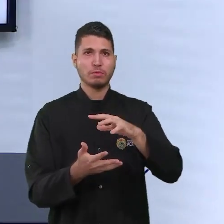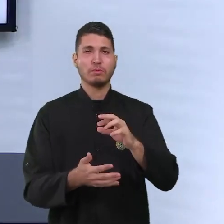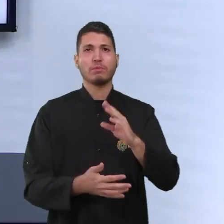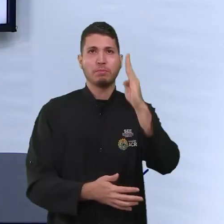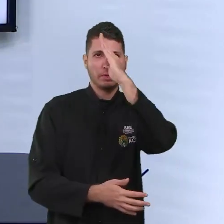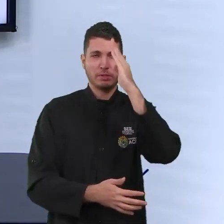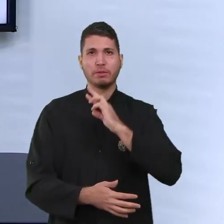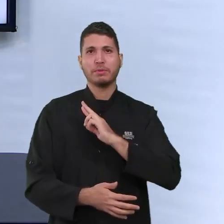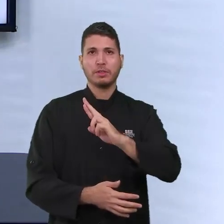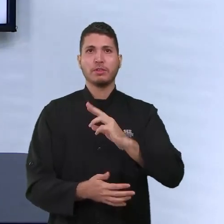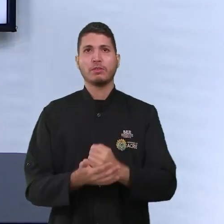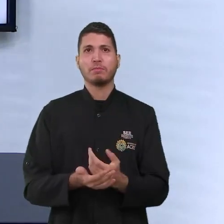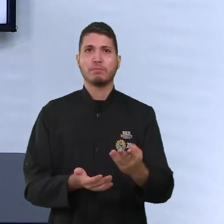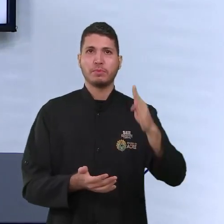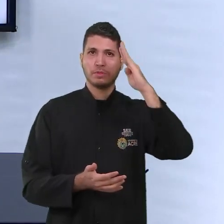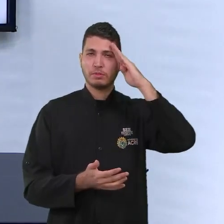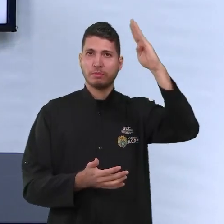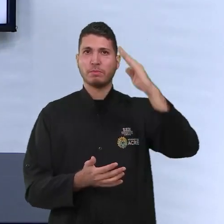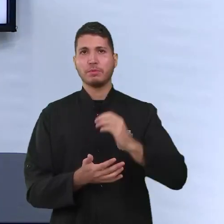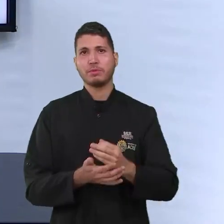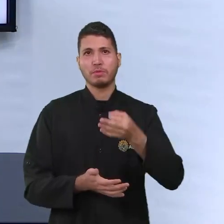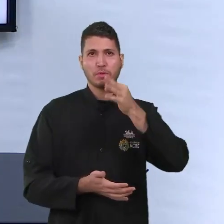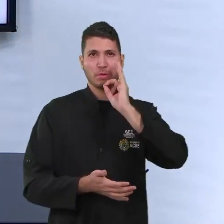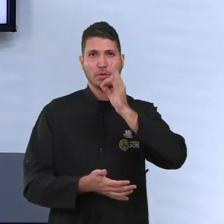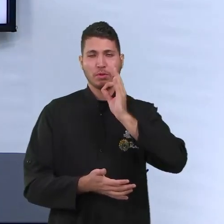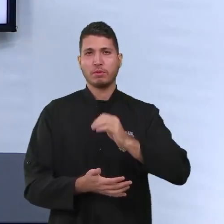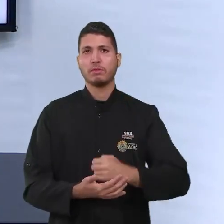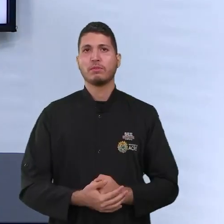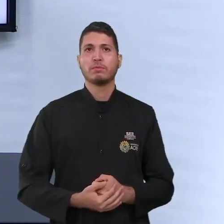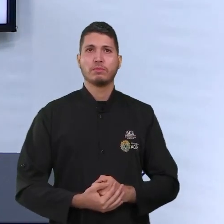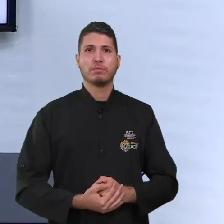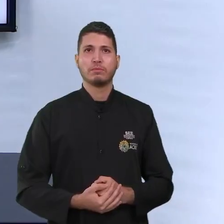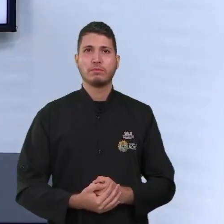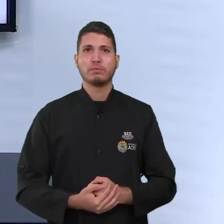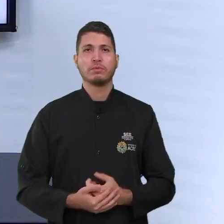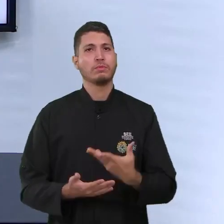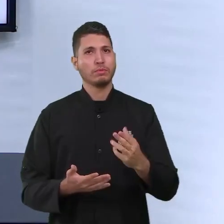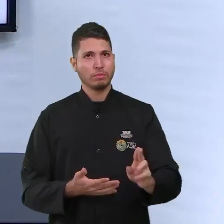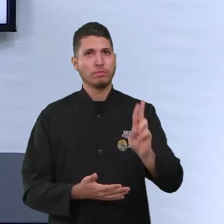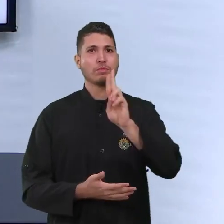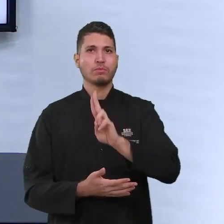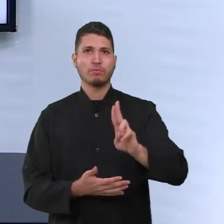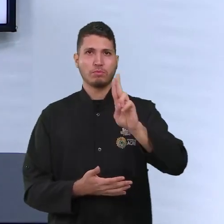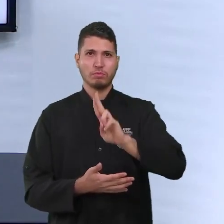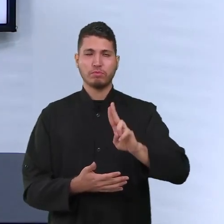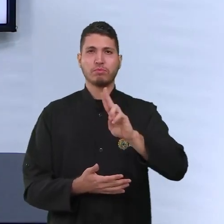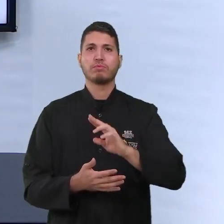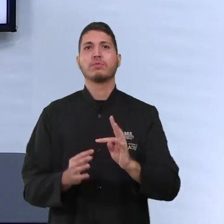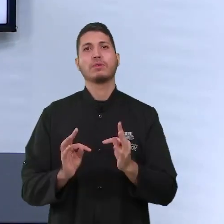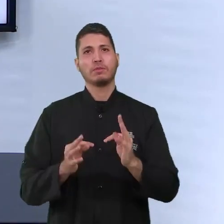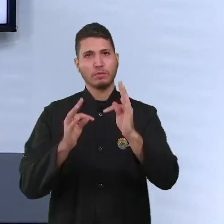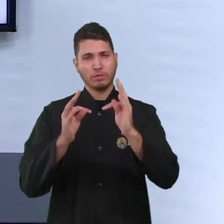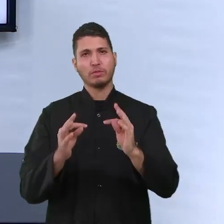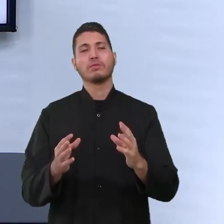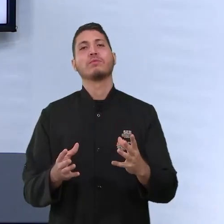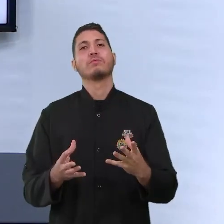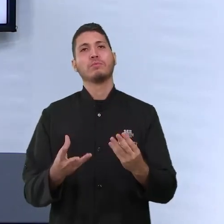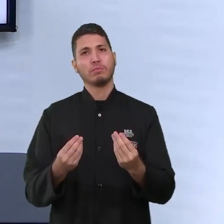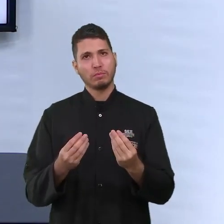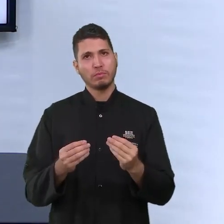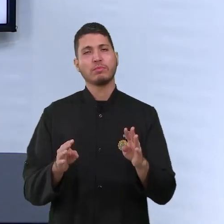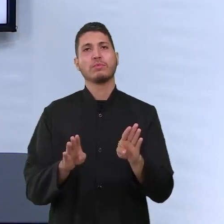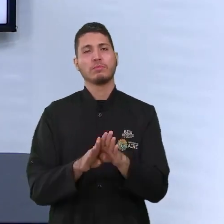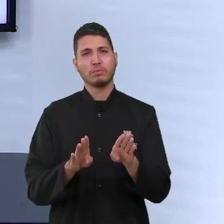aí o café, tá? Então, ele também passa a consumir bastante tecnologia. Então, a gente pode